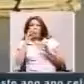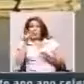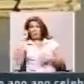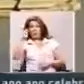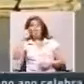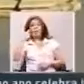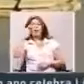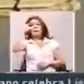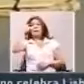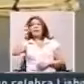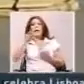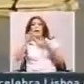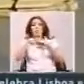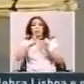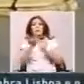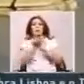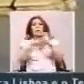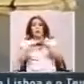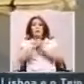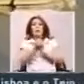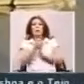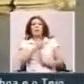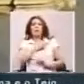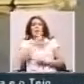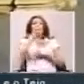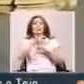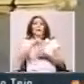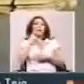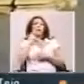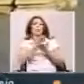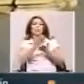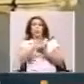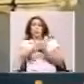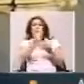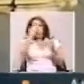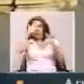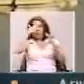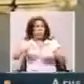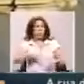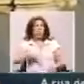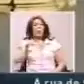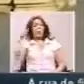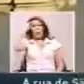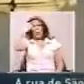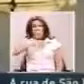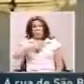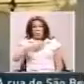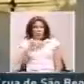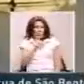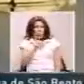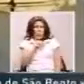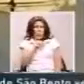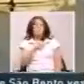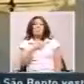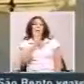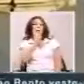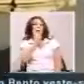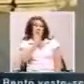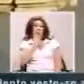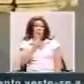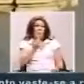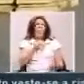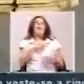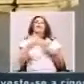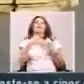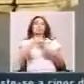ainda mais com a integração dos alunos no ensino superior e com os resultados, por exemplo, no insucesso escolar, que assim tem um resultado para os contribuintes de todo o país.